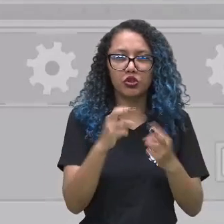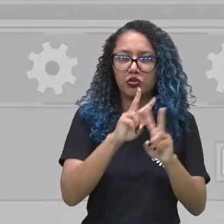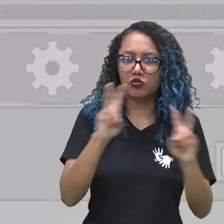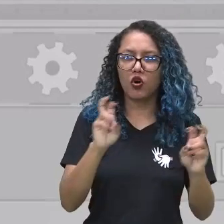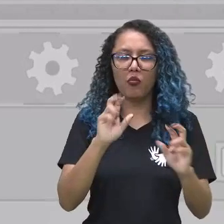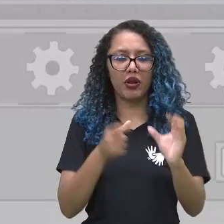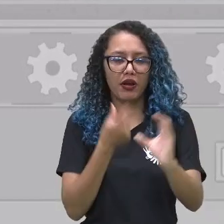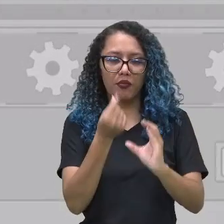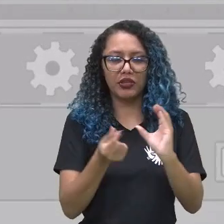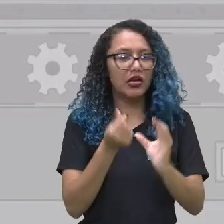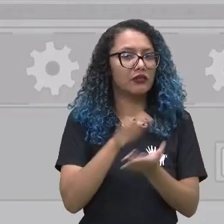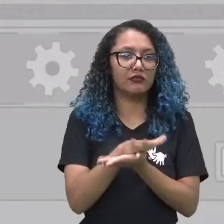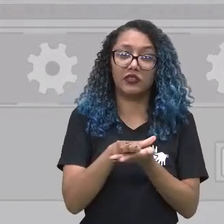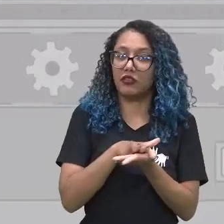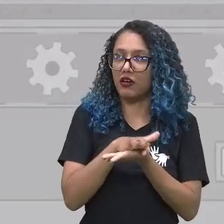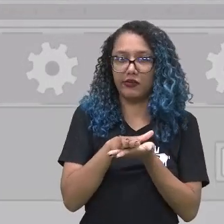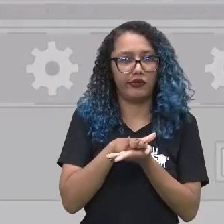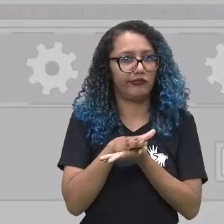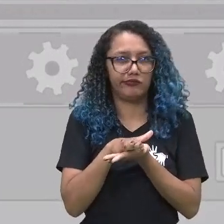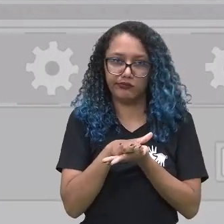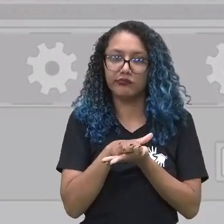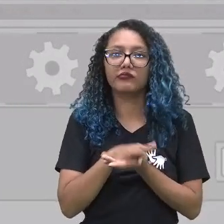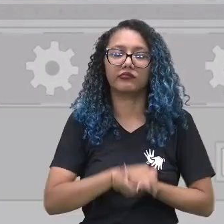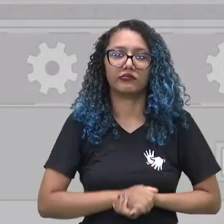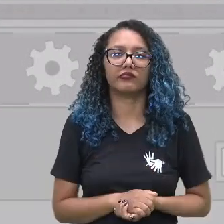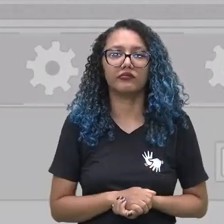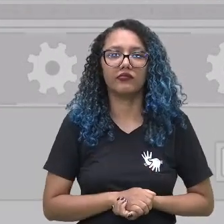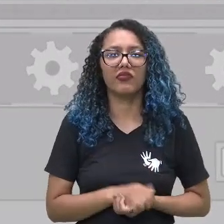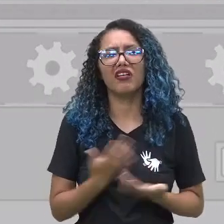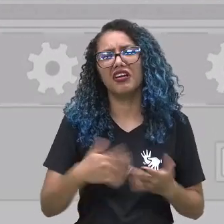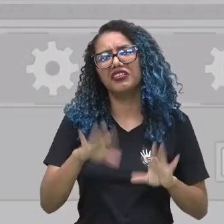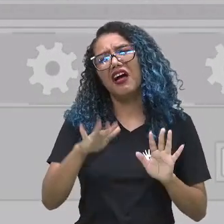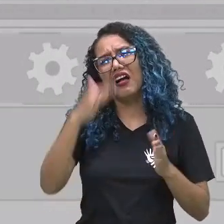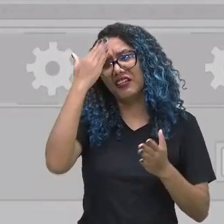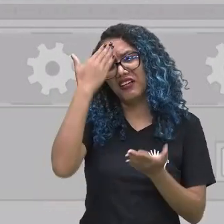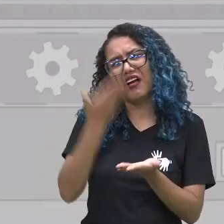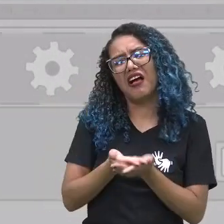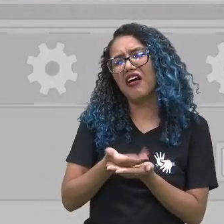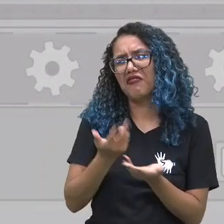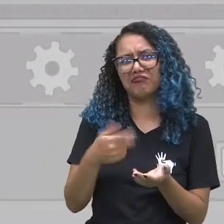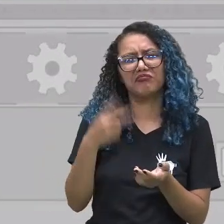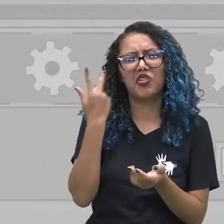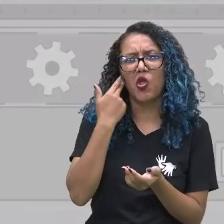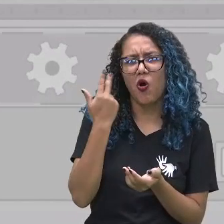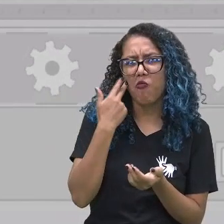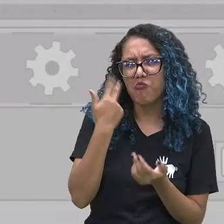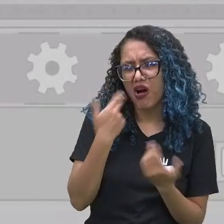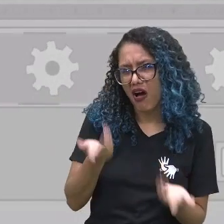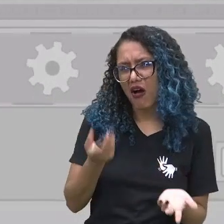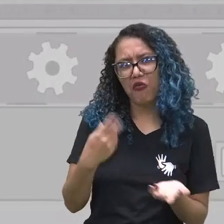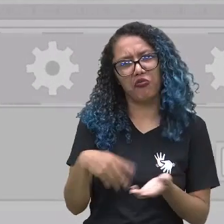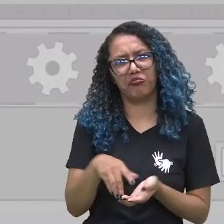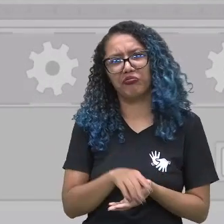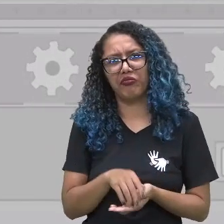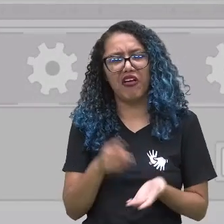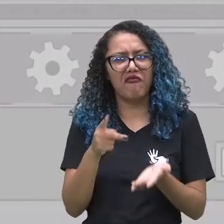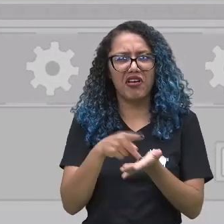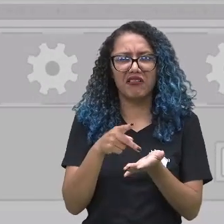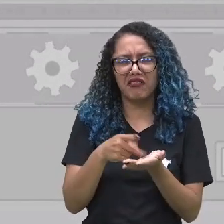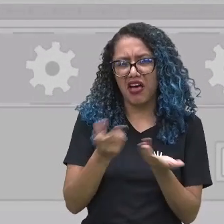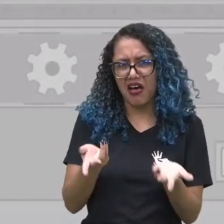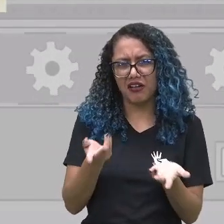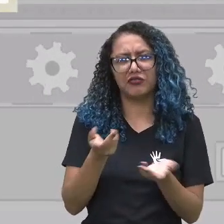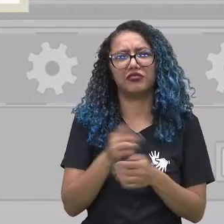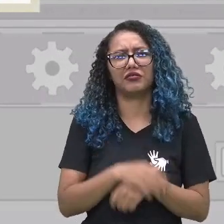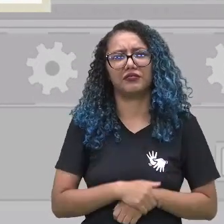vai achando que é assim mesmo, né, que essa é a realidade, que se constrói uma